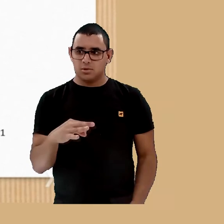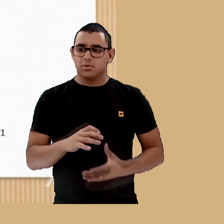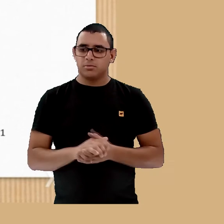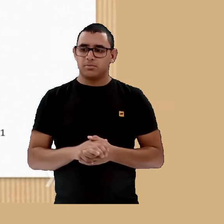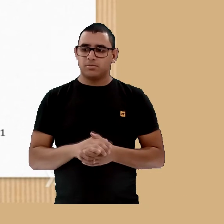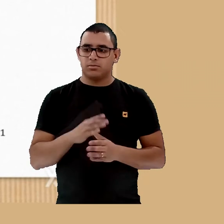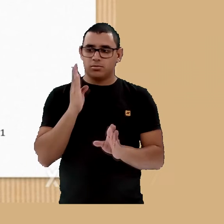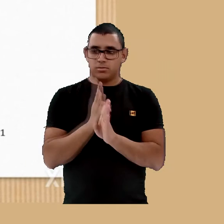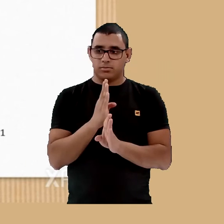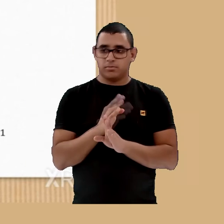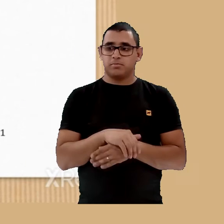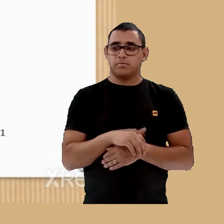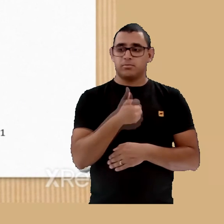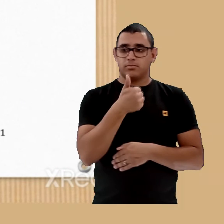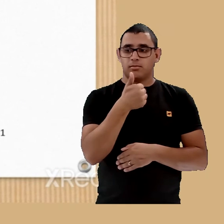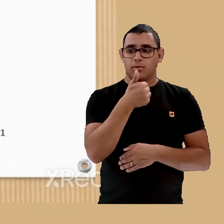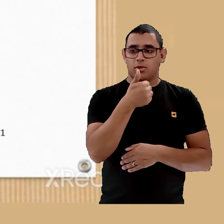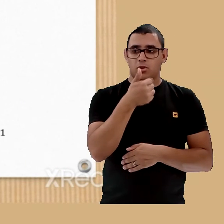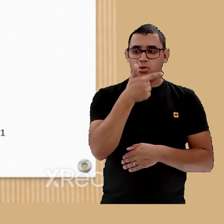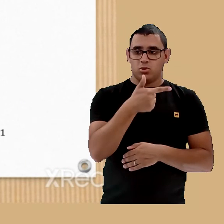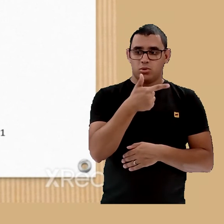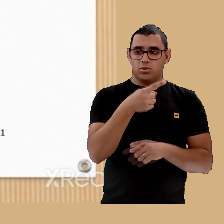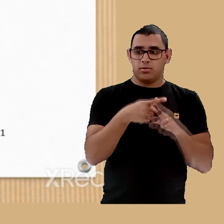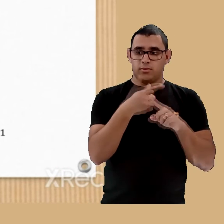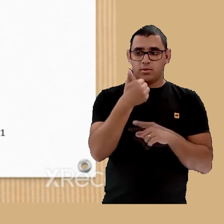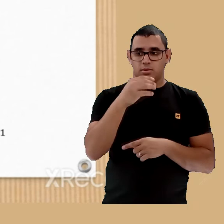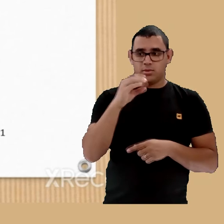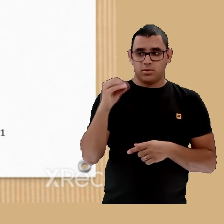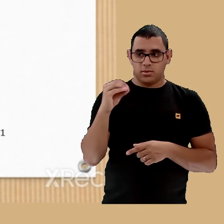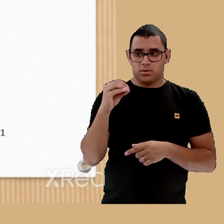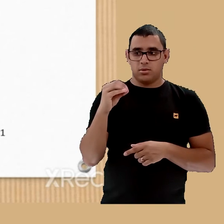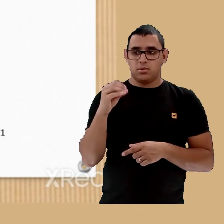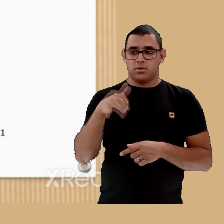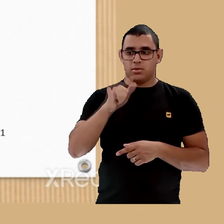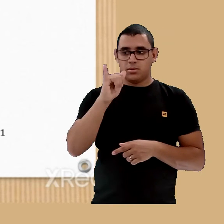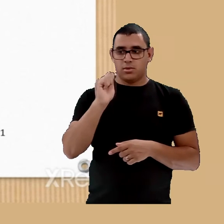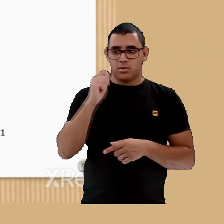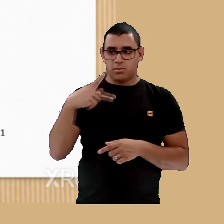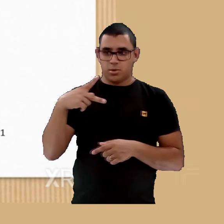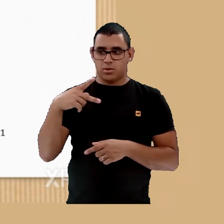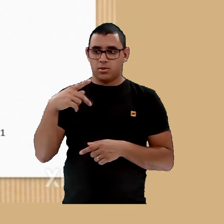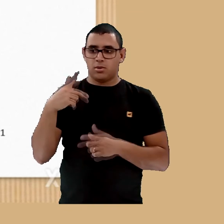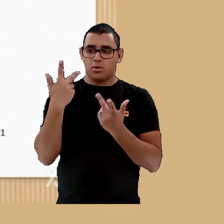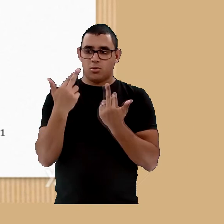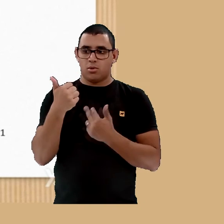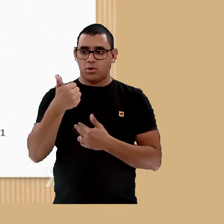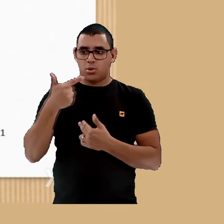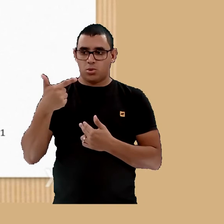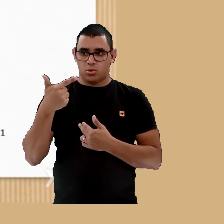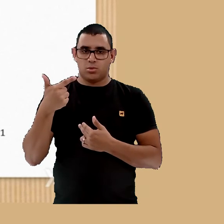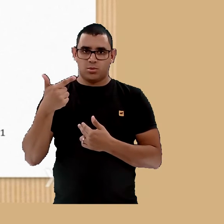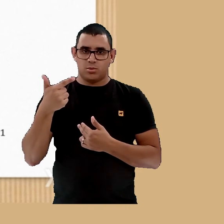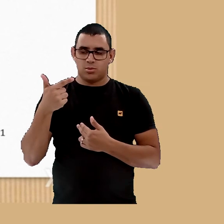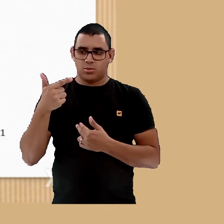E, se vocês observarem, o coeficiente de dilatação está